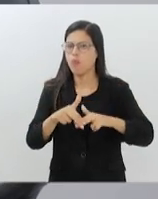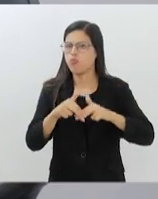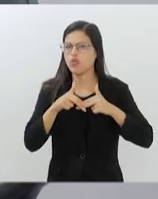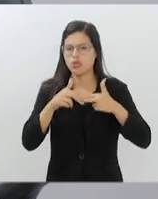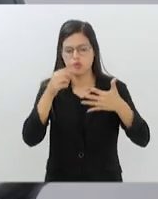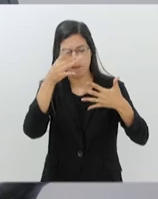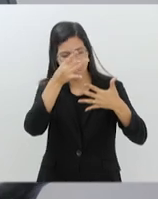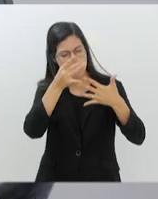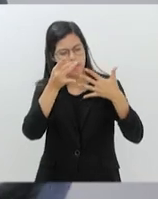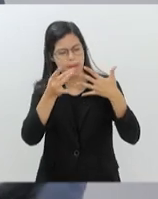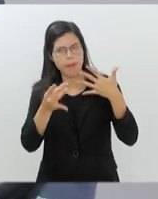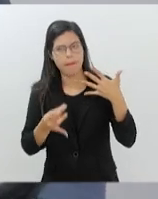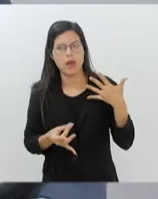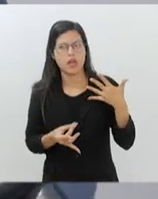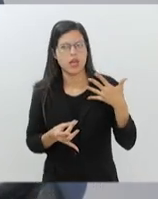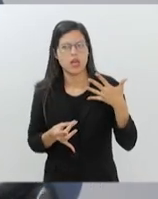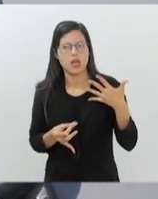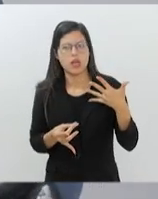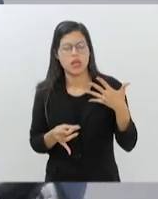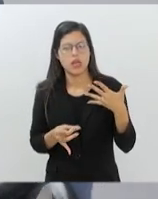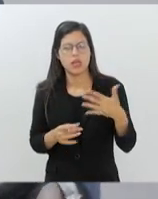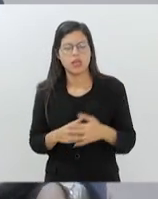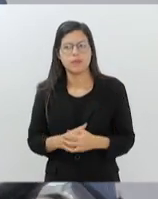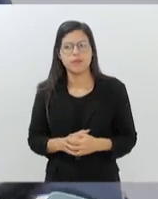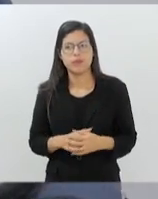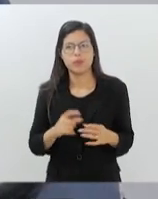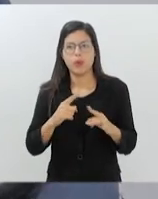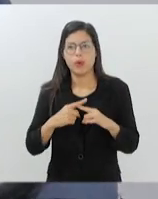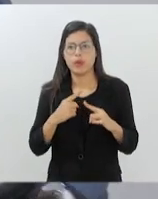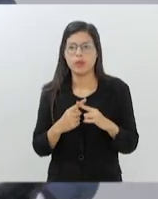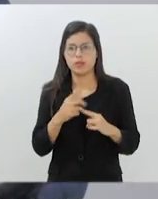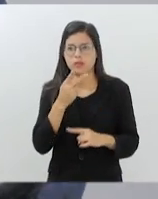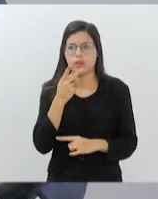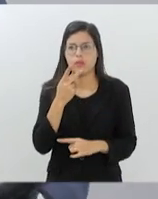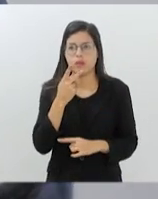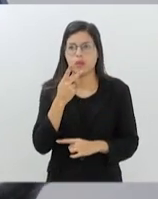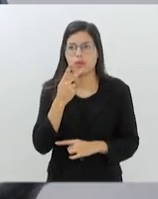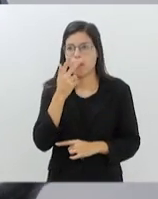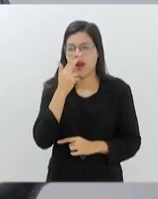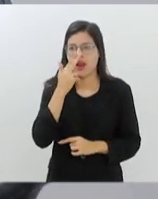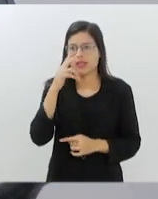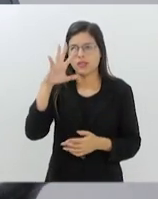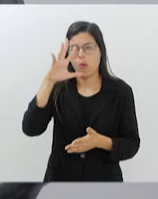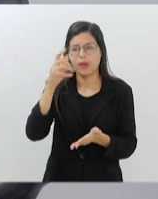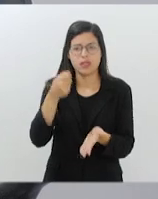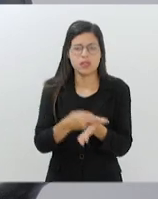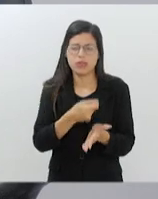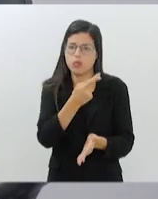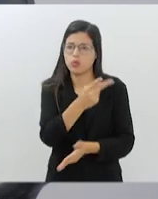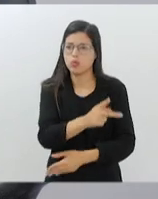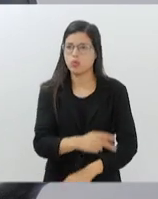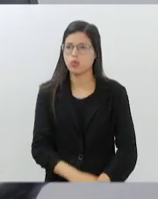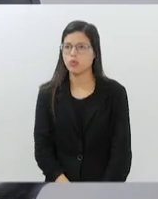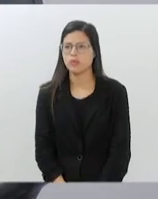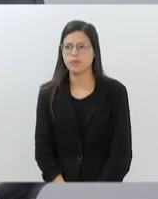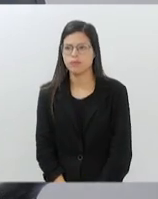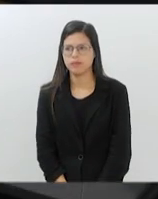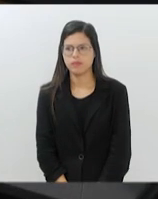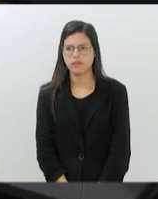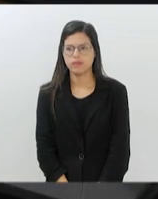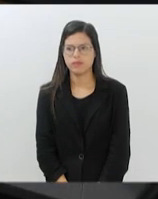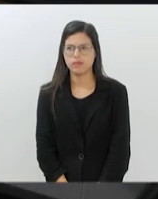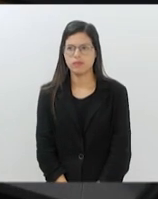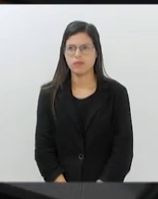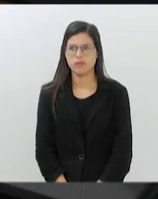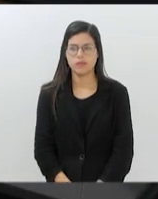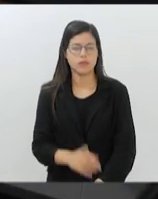foi porque dessa forma que o senhor tá dizendo que faz é meramente uma decisão monocrática sua não Deputado ela ela é decidida